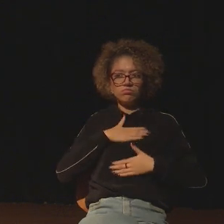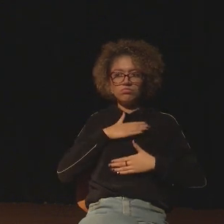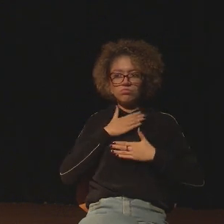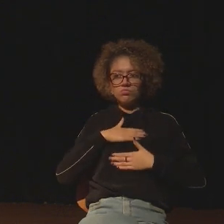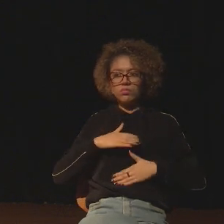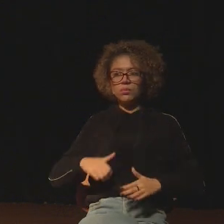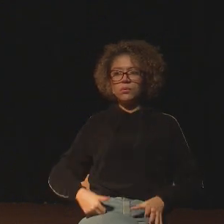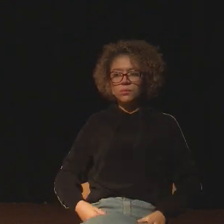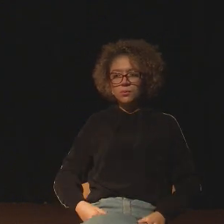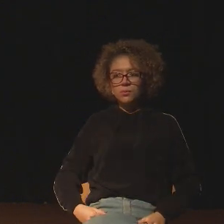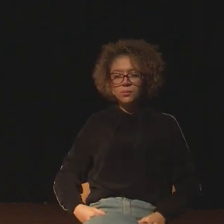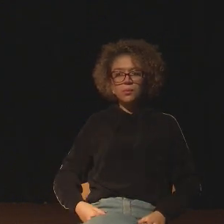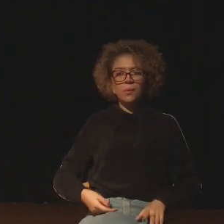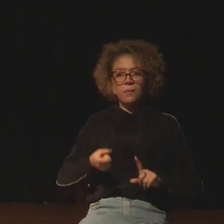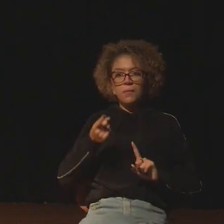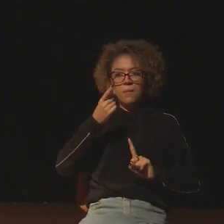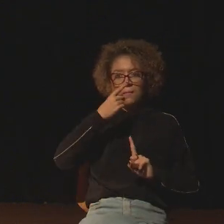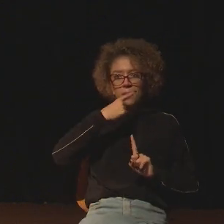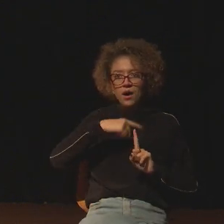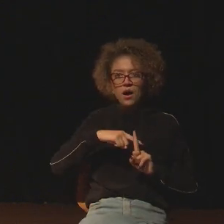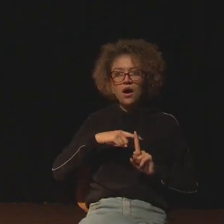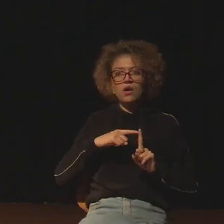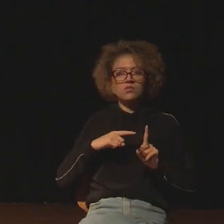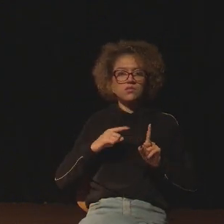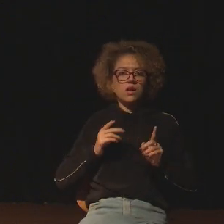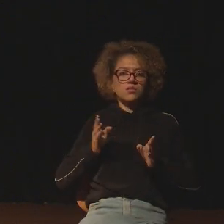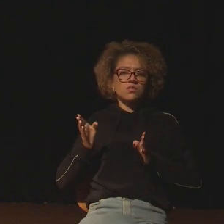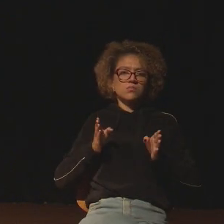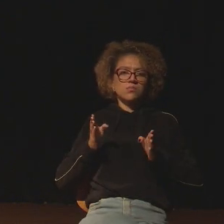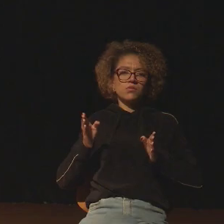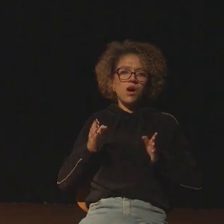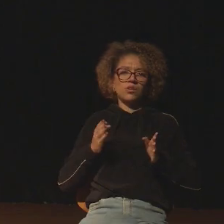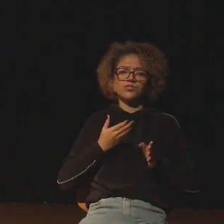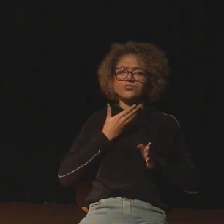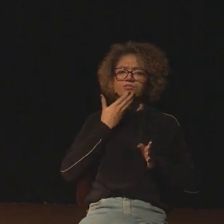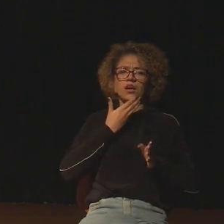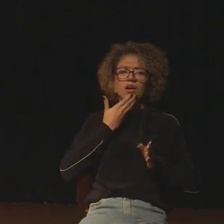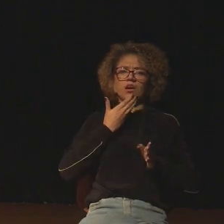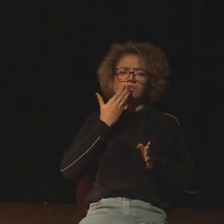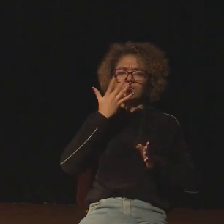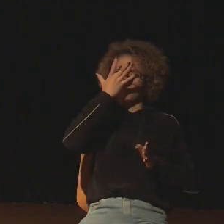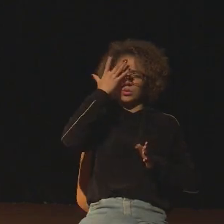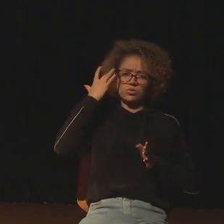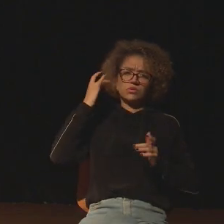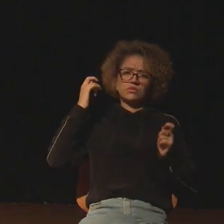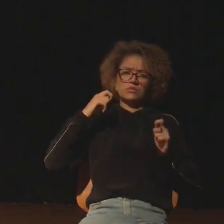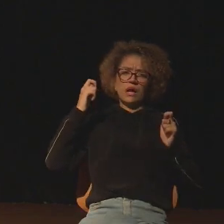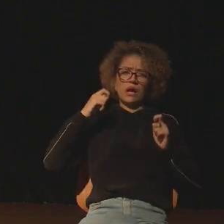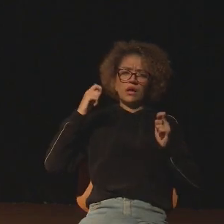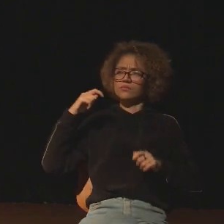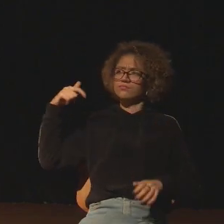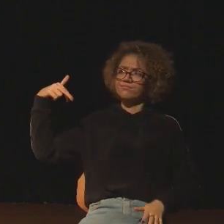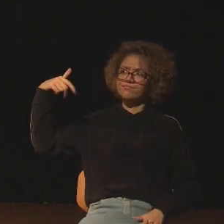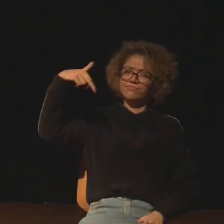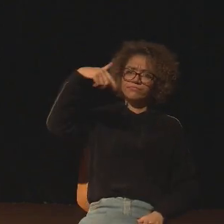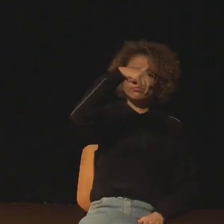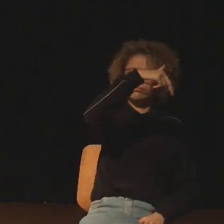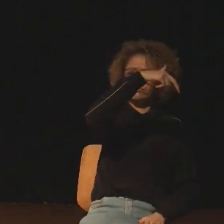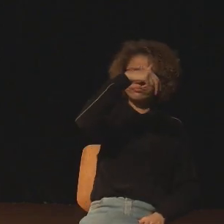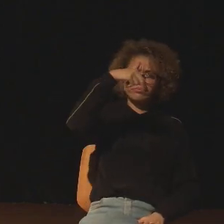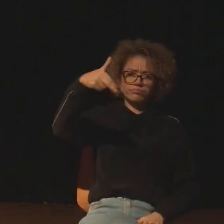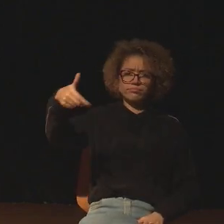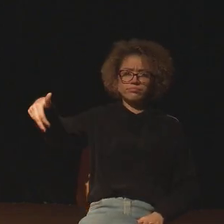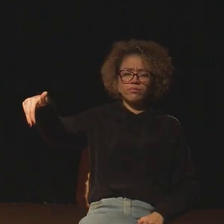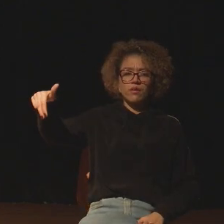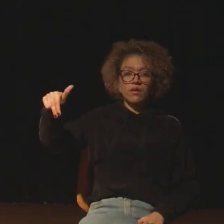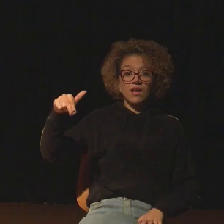que vai fazendo de modo acessível que as pessoas possam circular de vários modos entre essas cotas, né? Entre essa cota alta